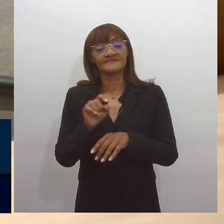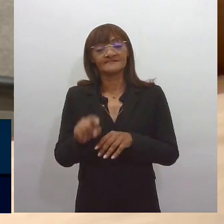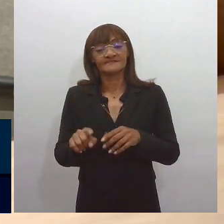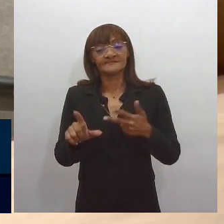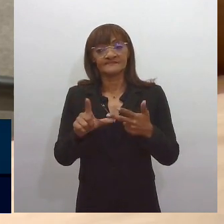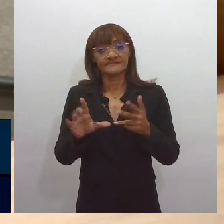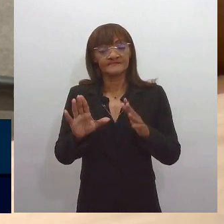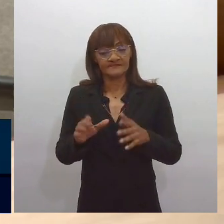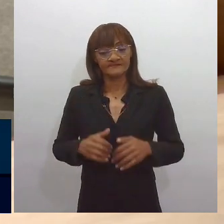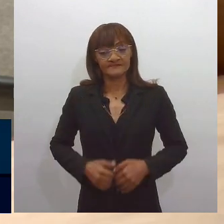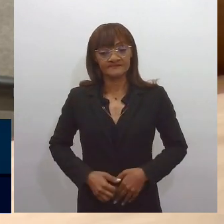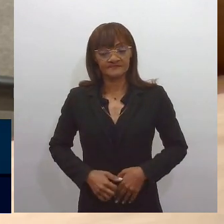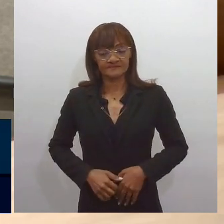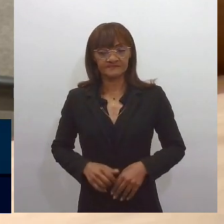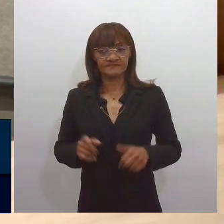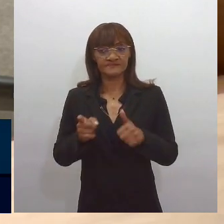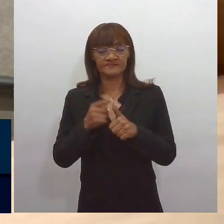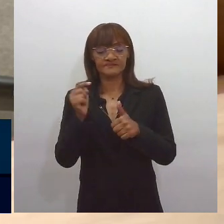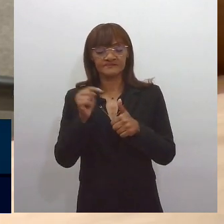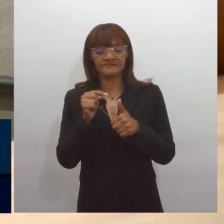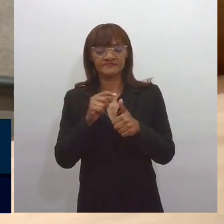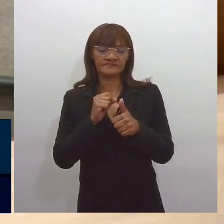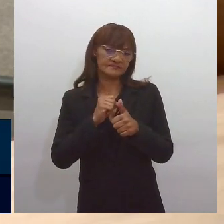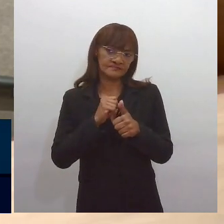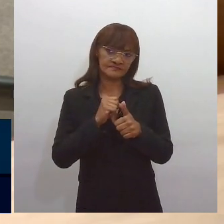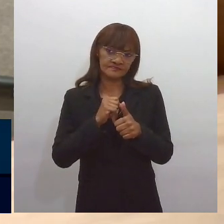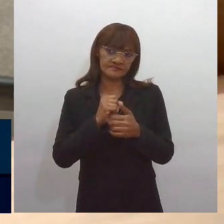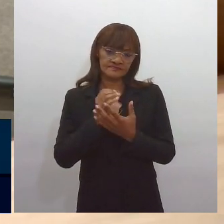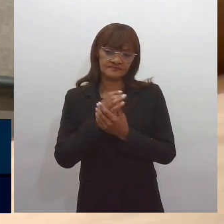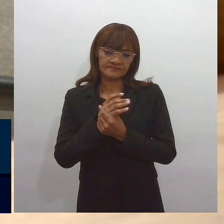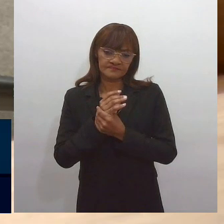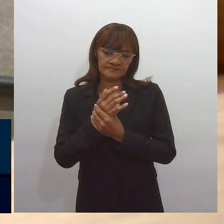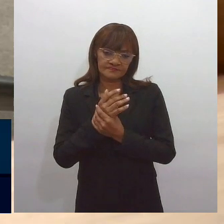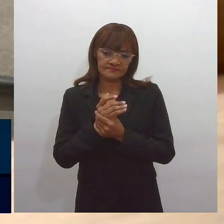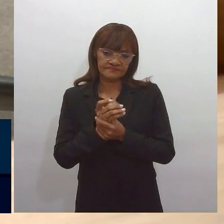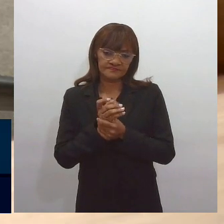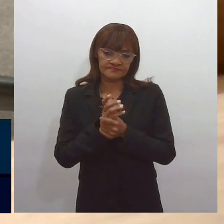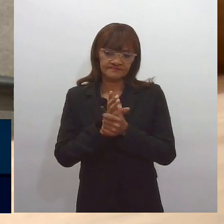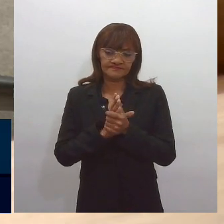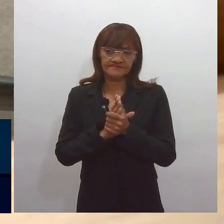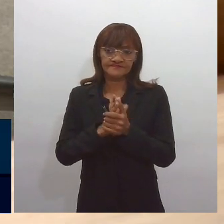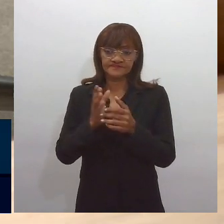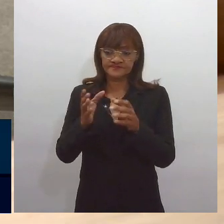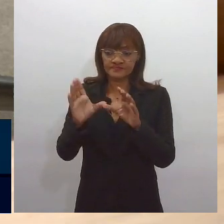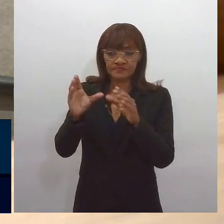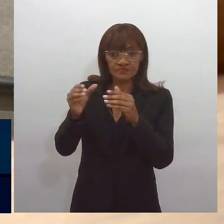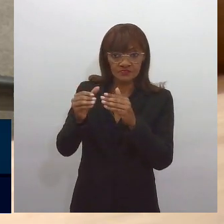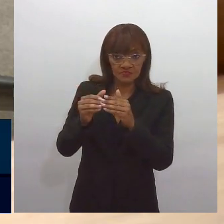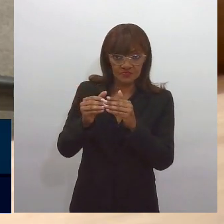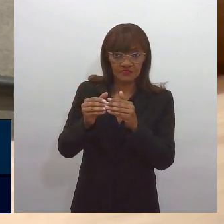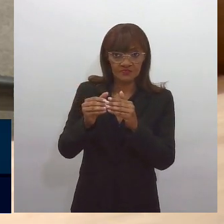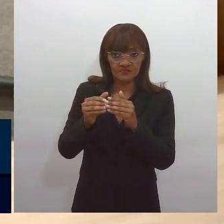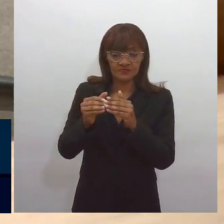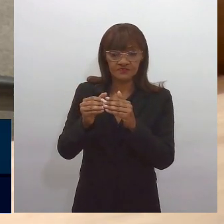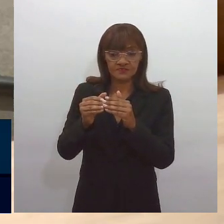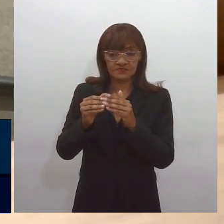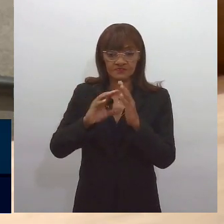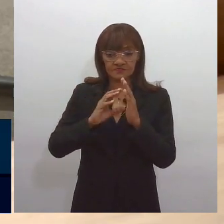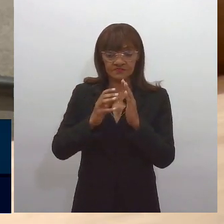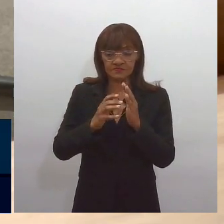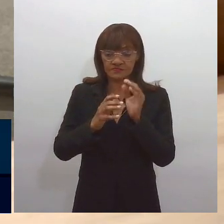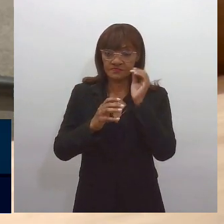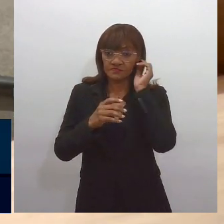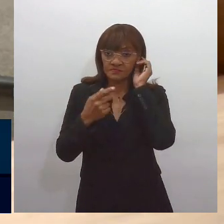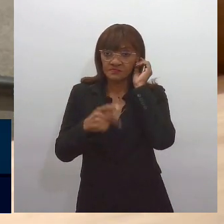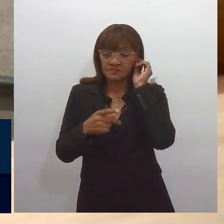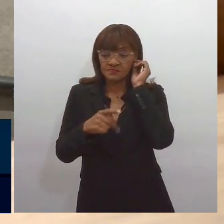superintendente da bancada Federal sergipana Chegou algum recurso por exemplo ano passado e esse ano